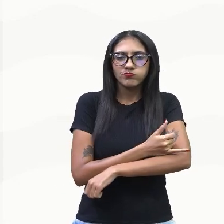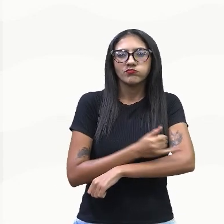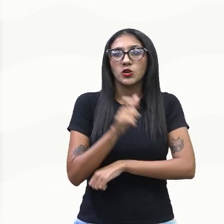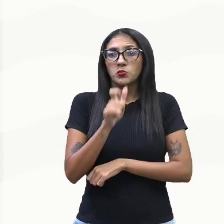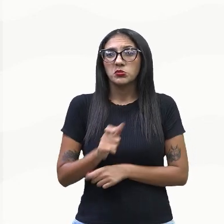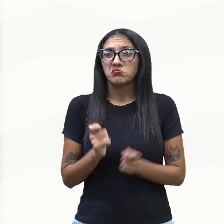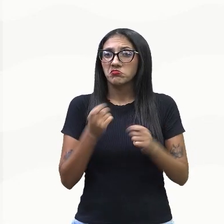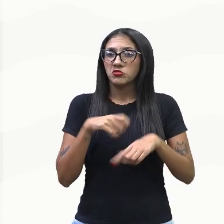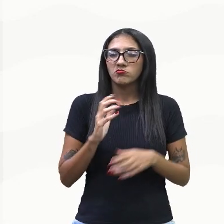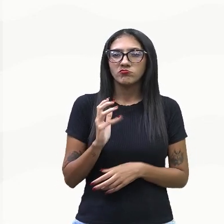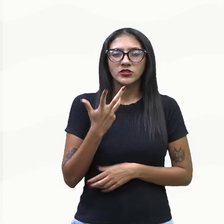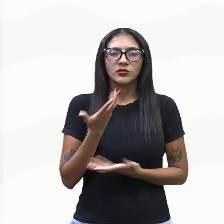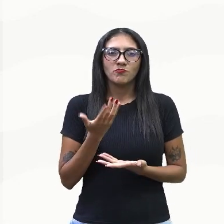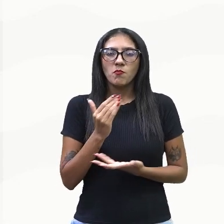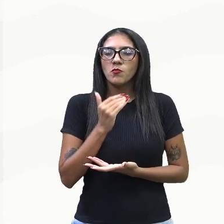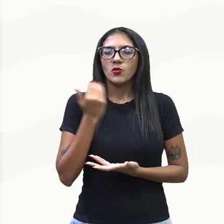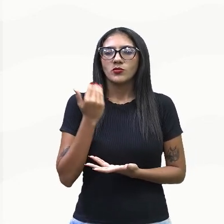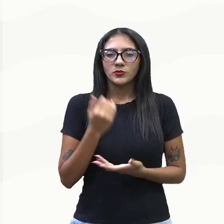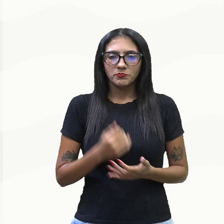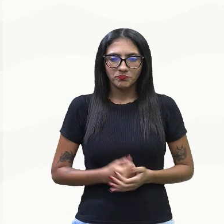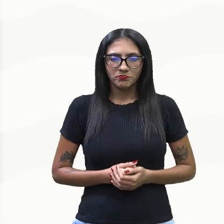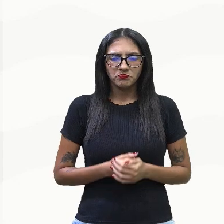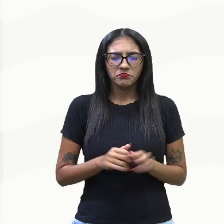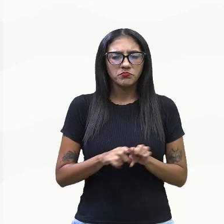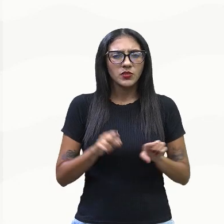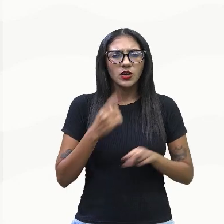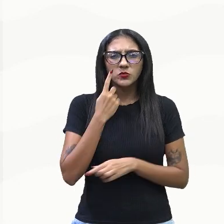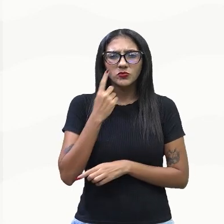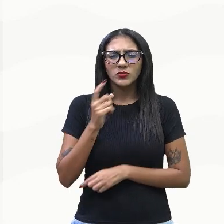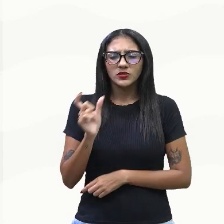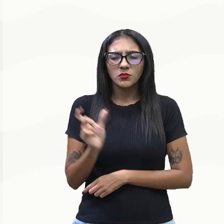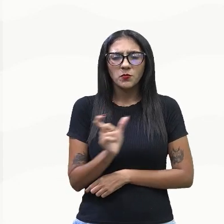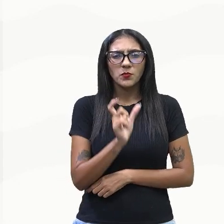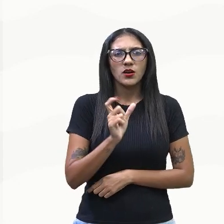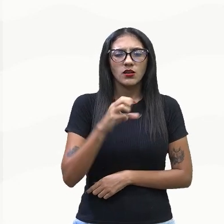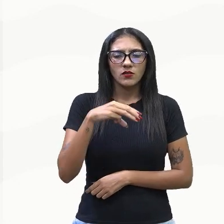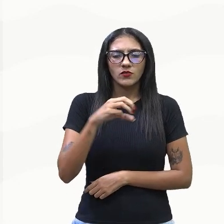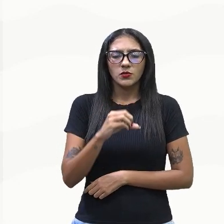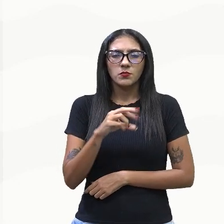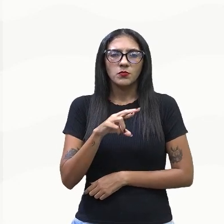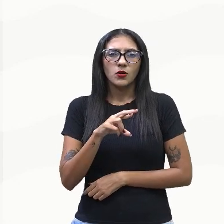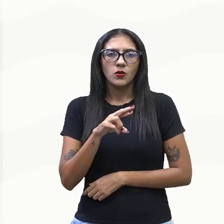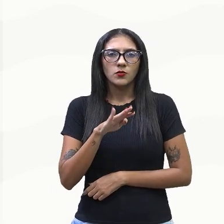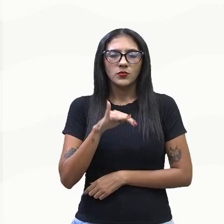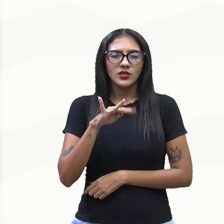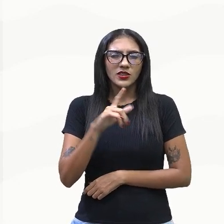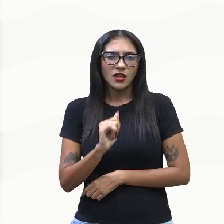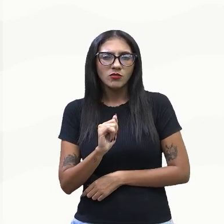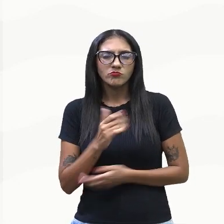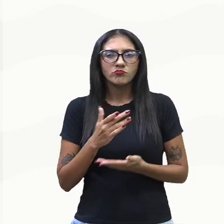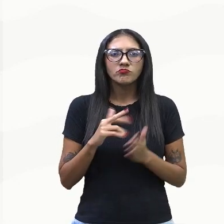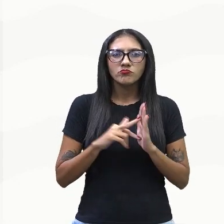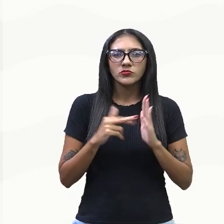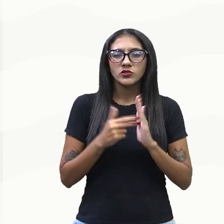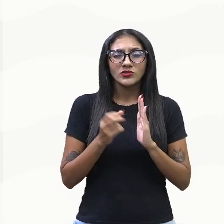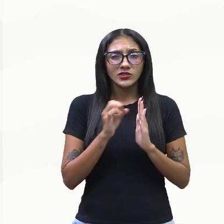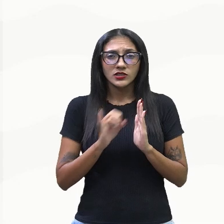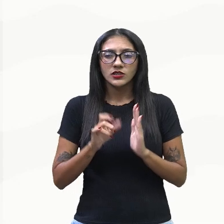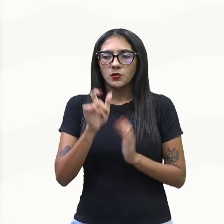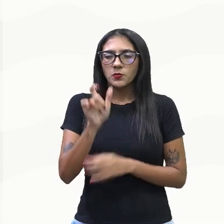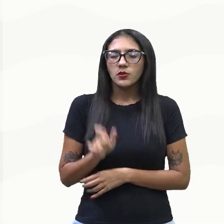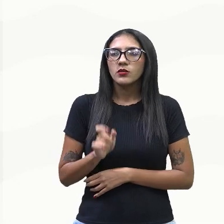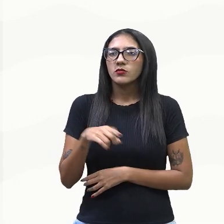até morrer. Vamos pegar essa palavra mórbida e levar para morrer? Porque sim, claro, uma pessoa que tem